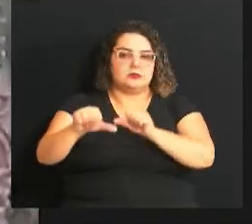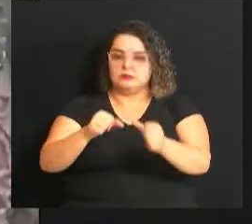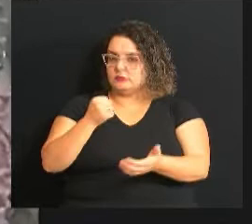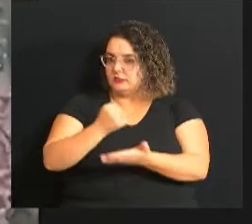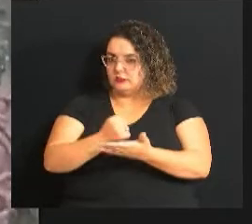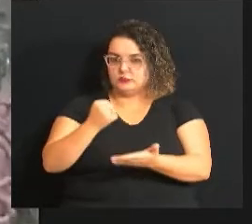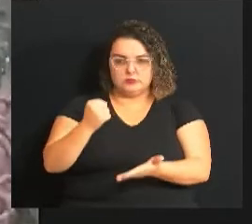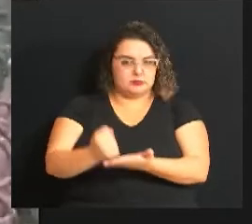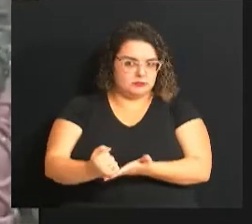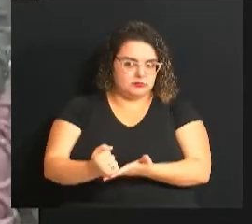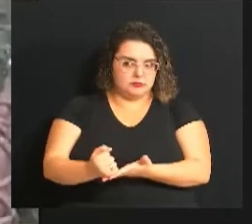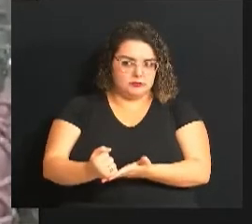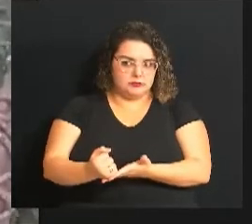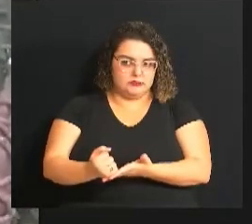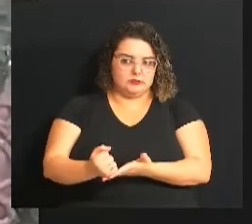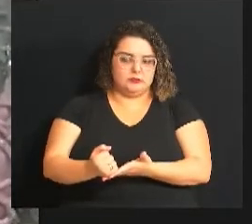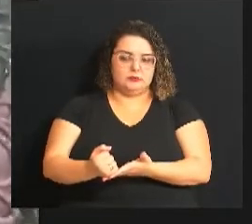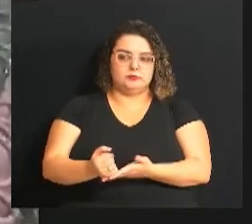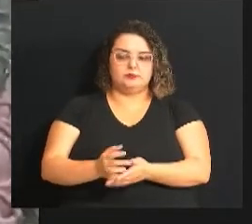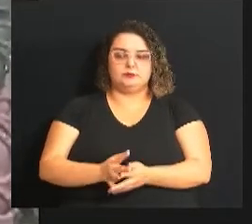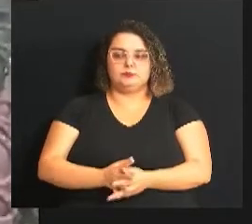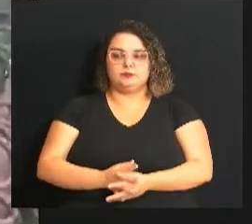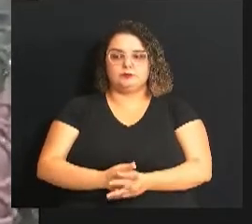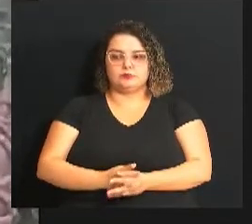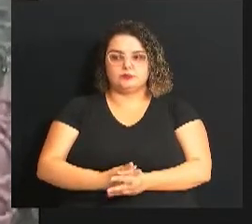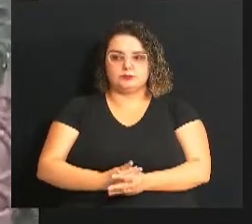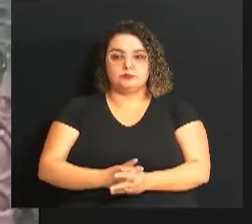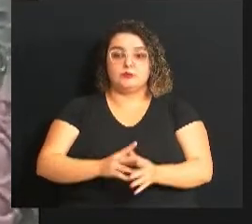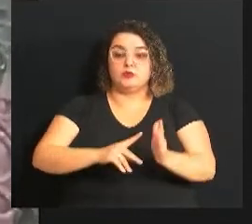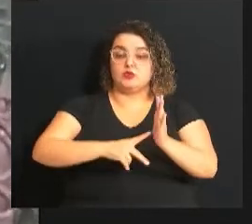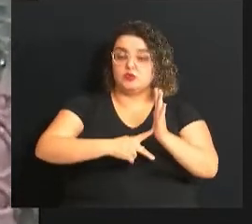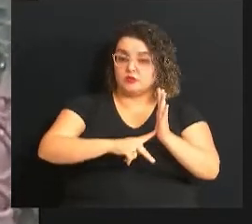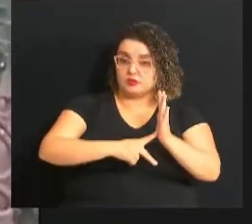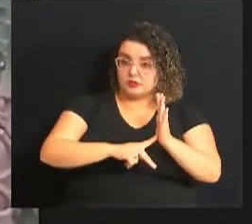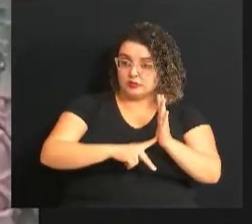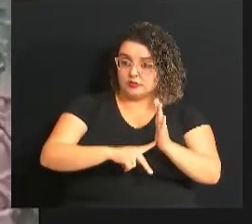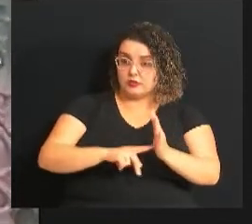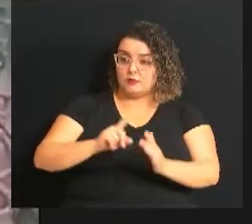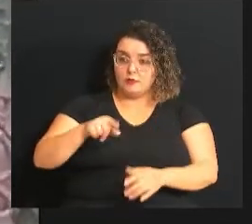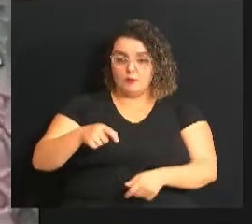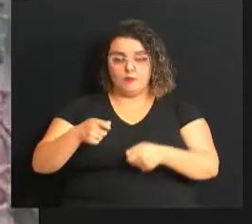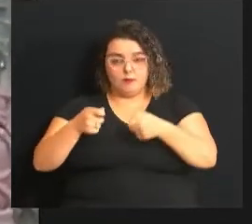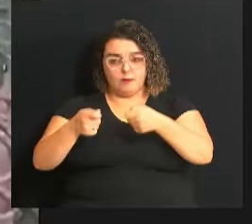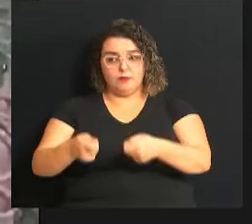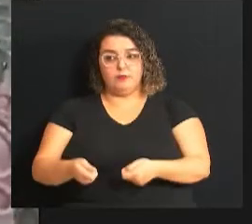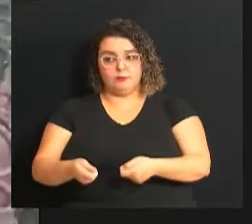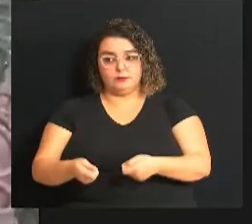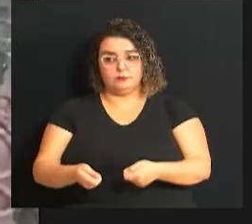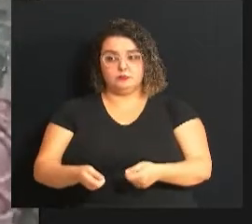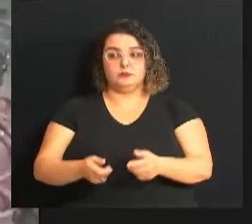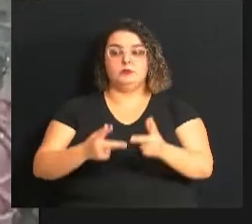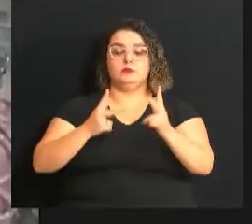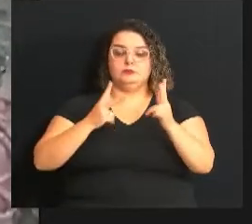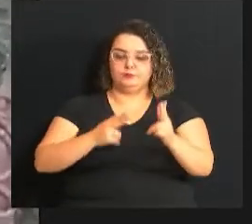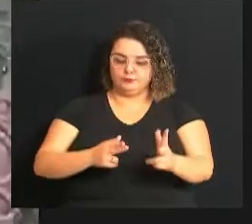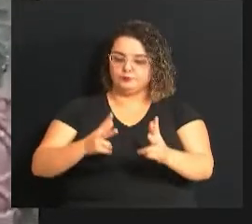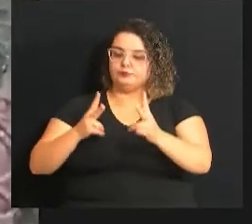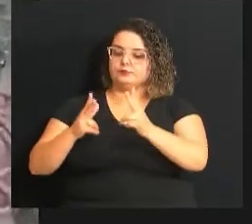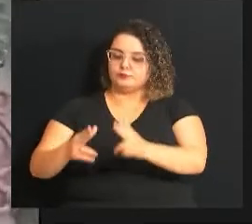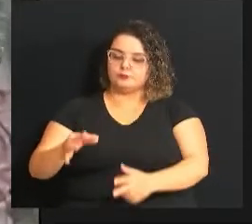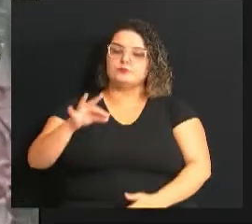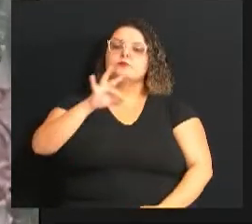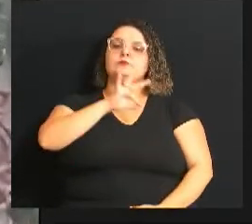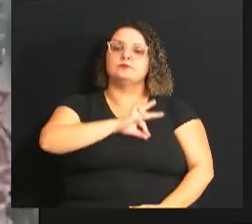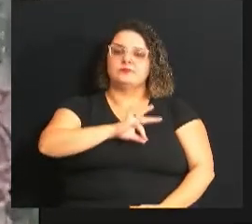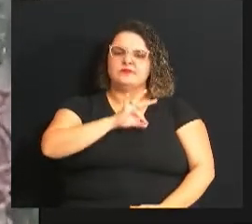trabalho com a intervenção de sindicato, ela é obrigada a manter a mesma remuneração para